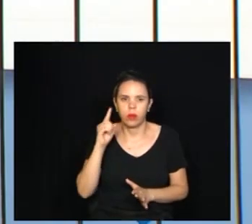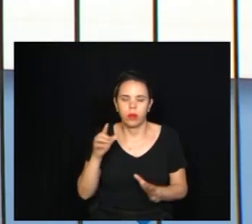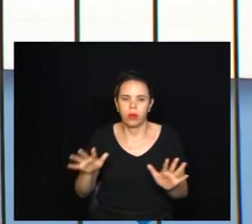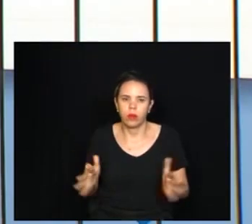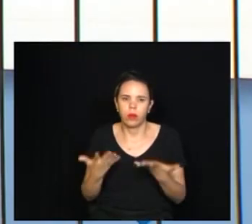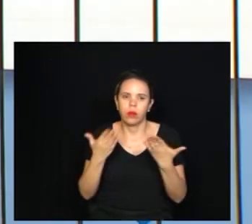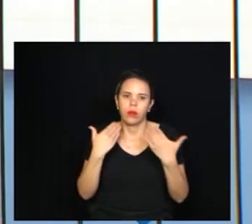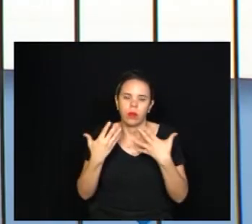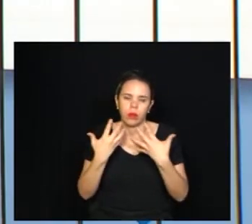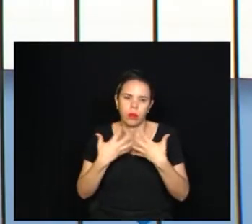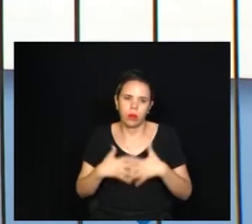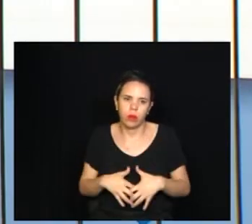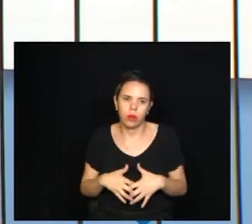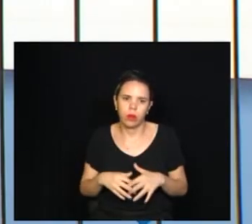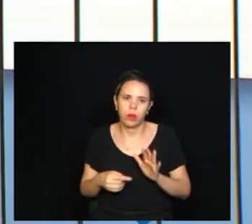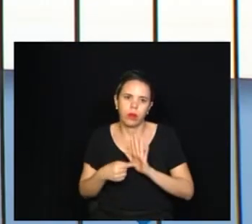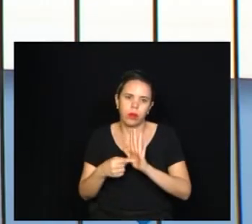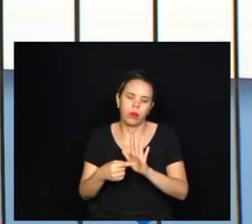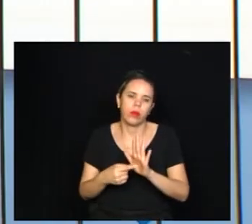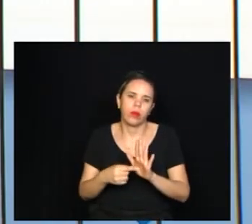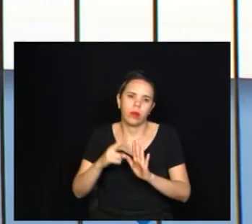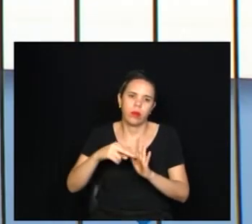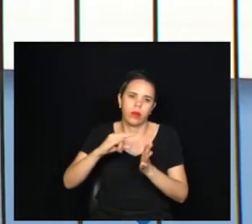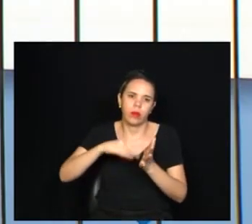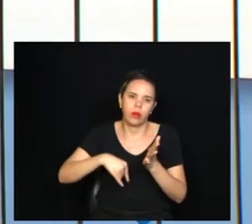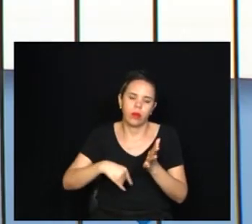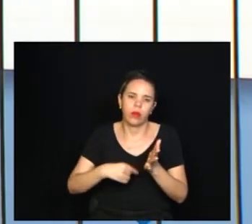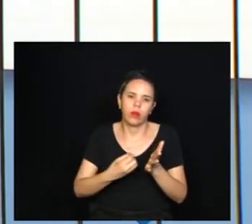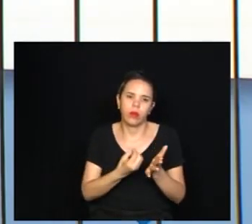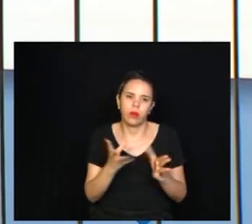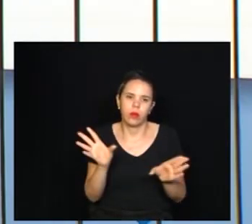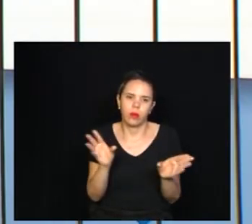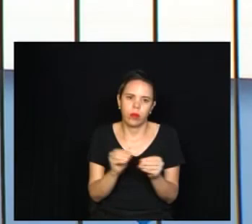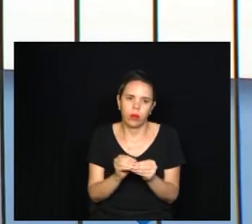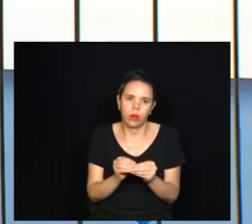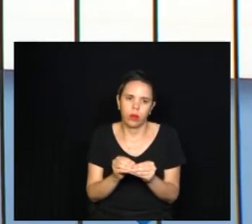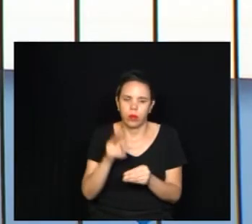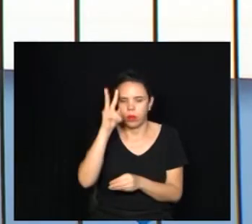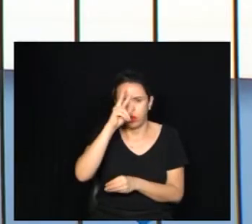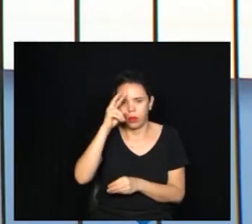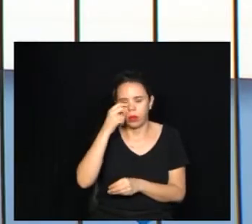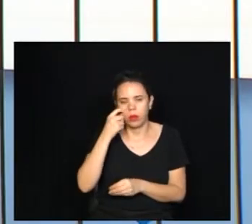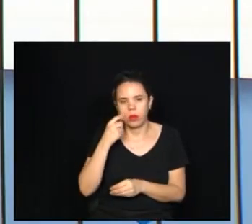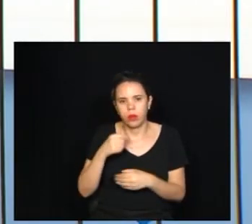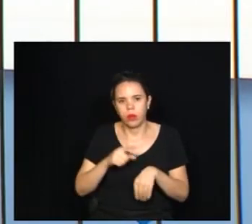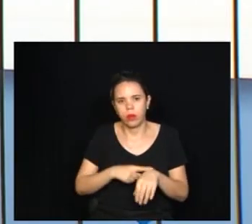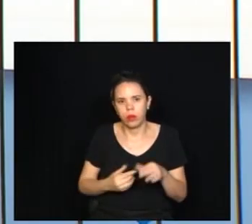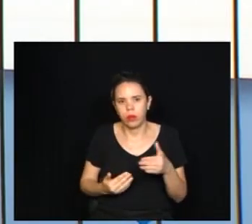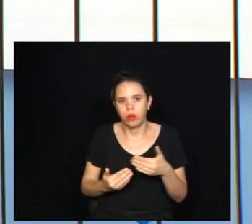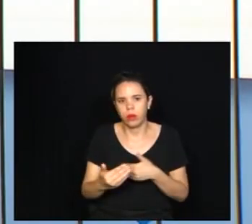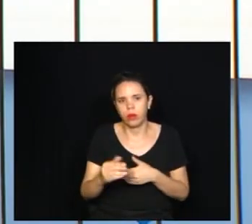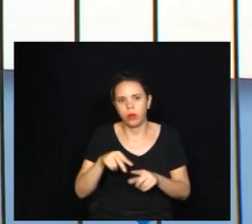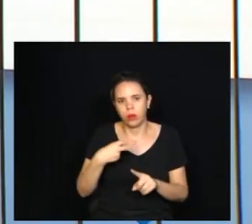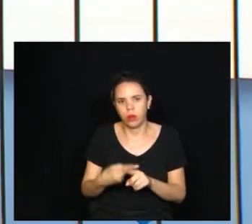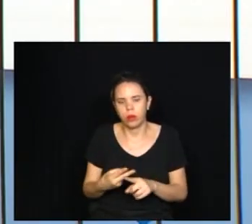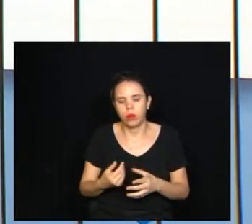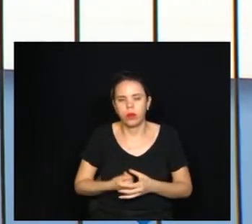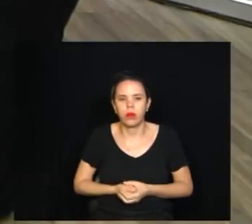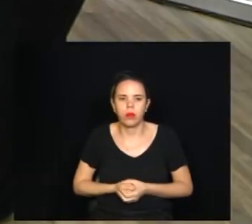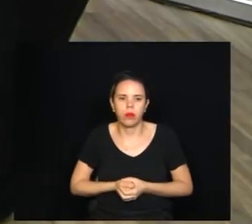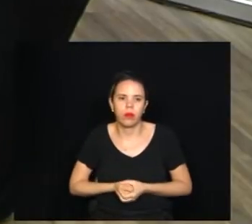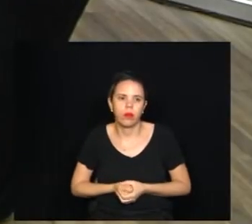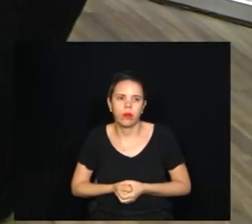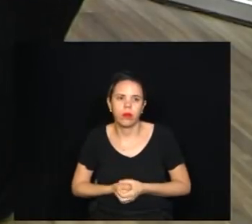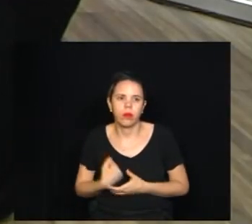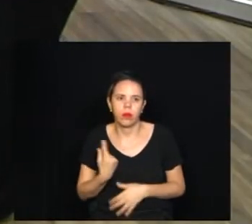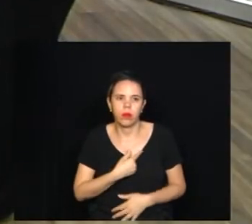promover debates e apresentar um relatório com as conclusões, lembrando que este prazo pode ser aí prorrogado. E agora a